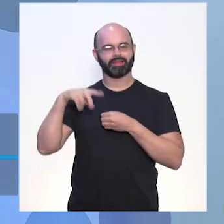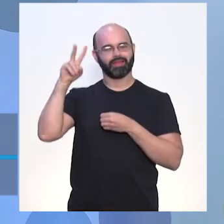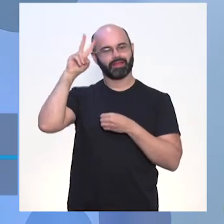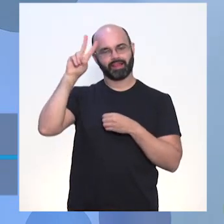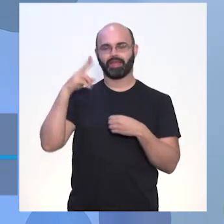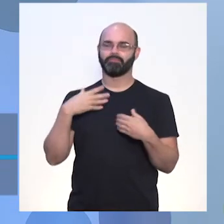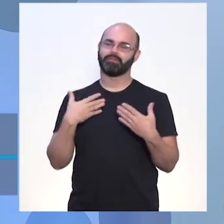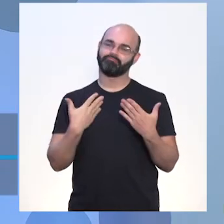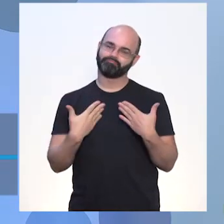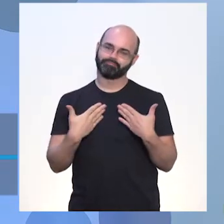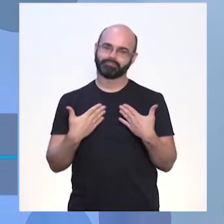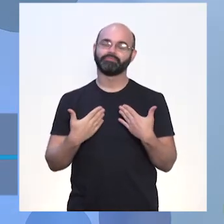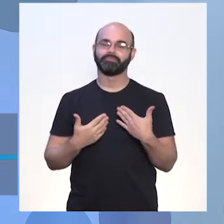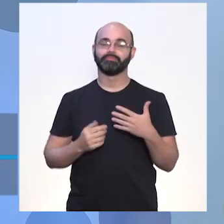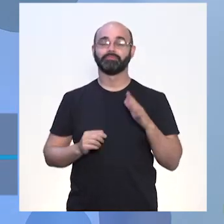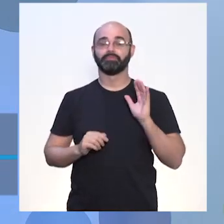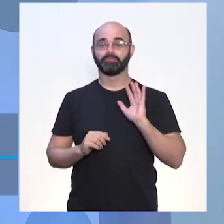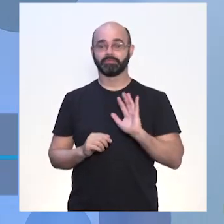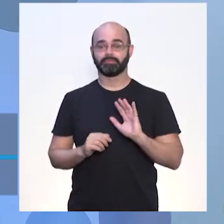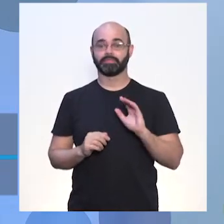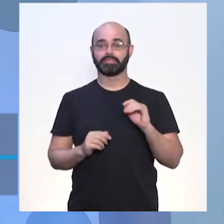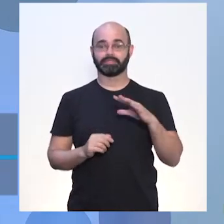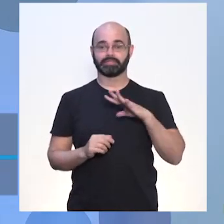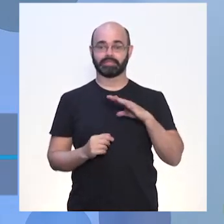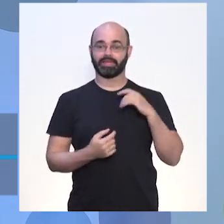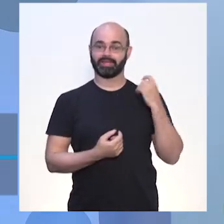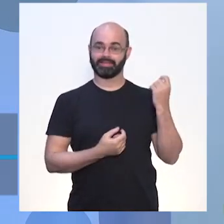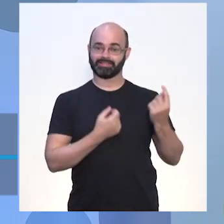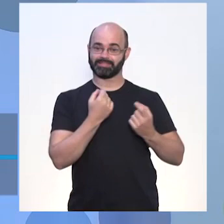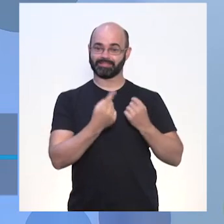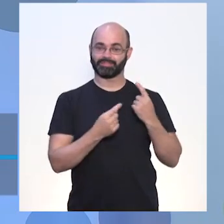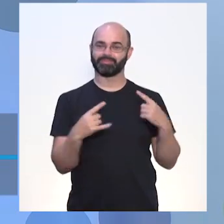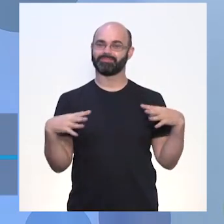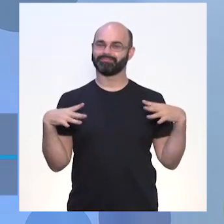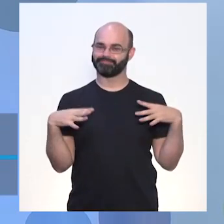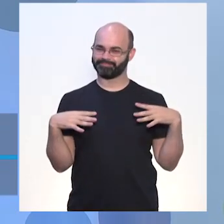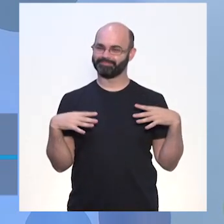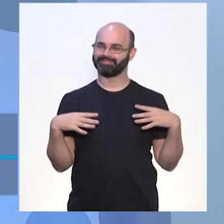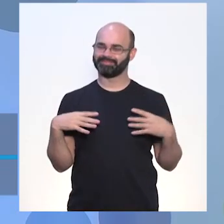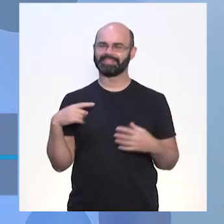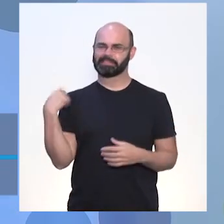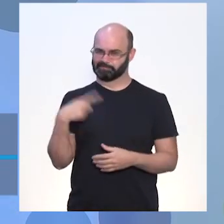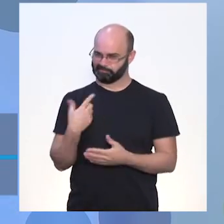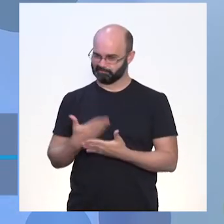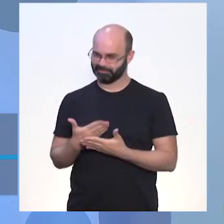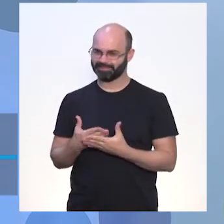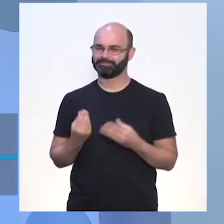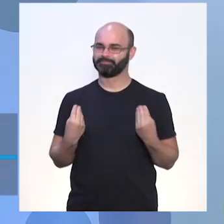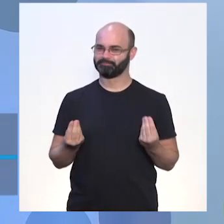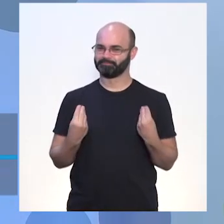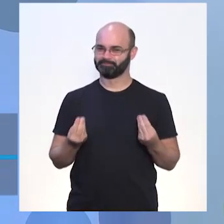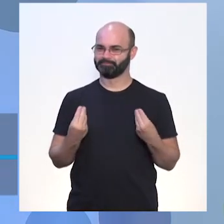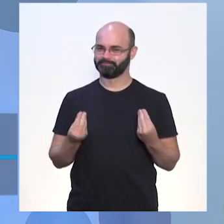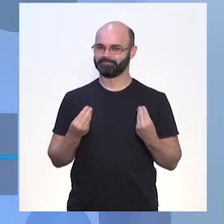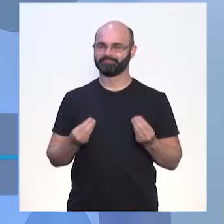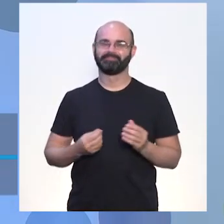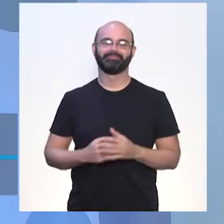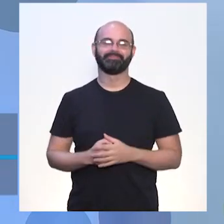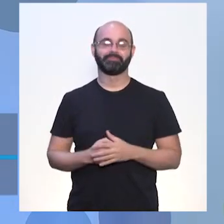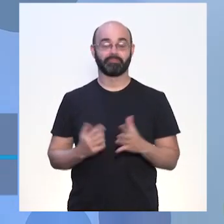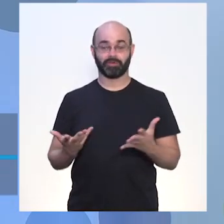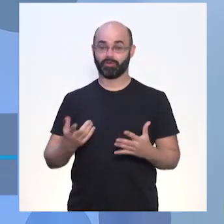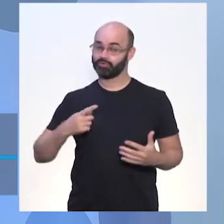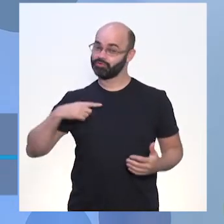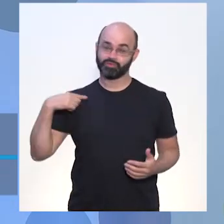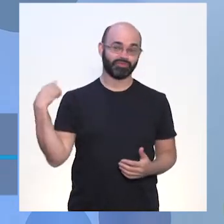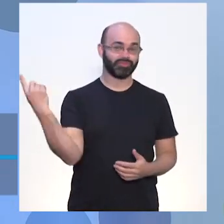Enquanto algumas cidades estavam aí curtindo o feriadão e a gente estudando, né? Essa galera, né? Bom, mas agora está todo mundo estudando, né? Então